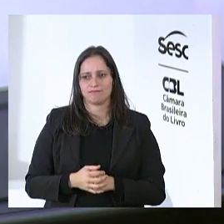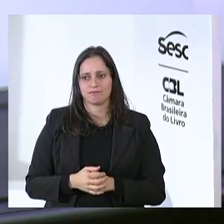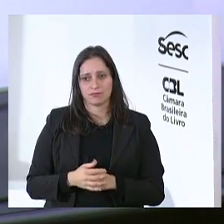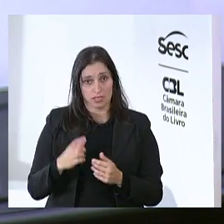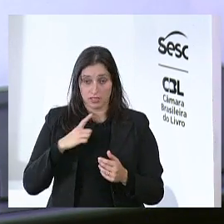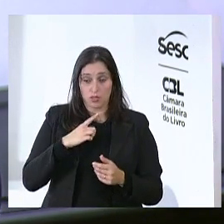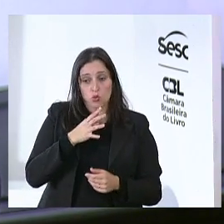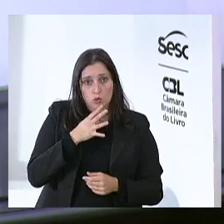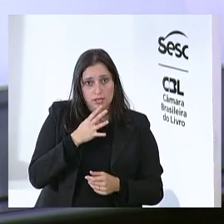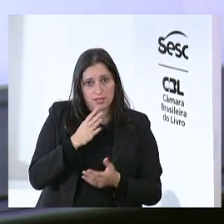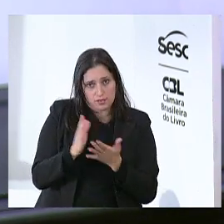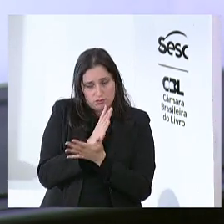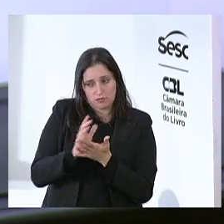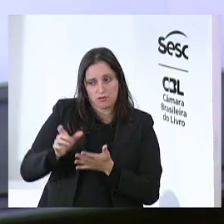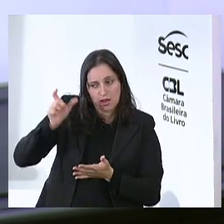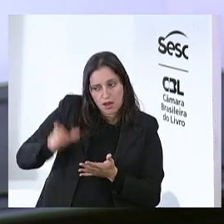elegeram,